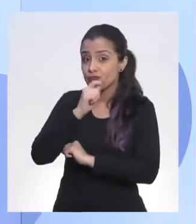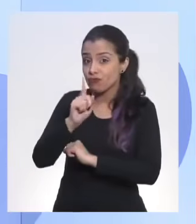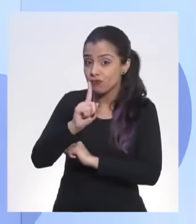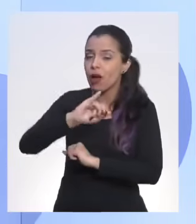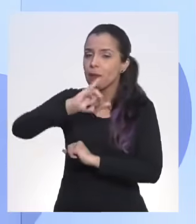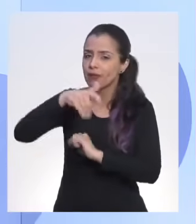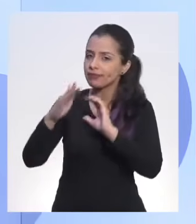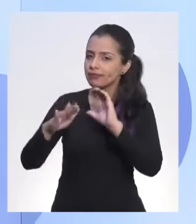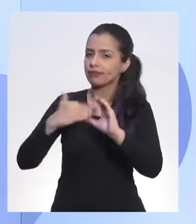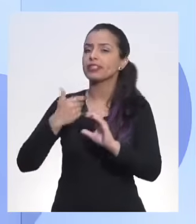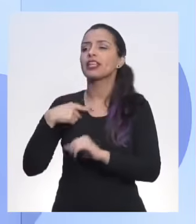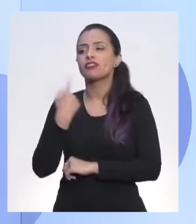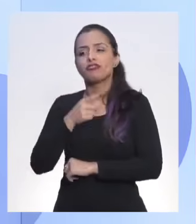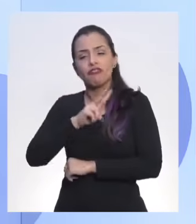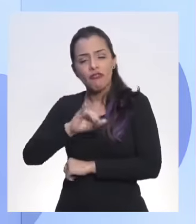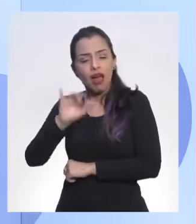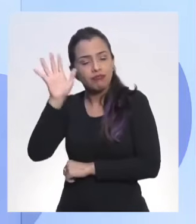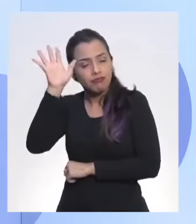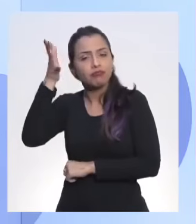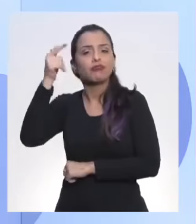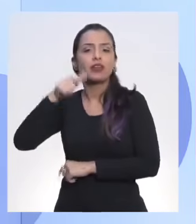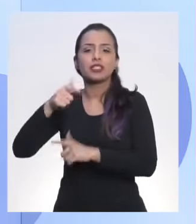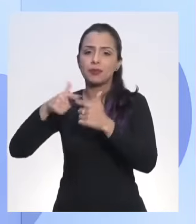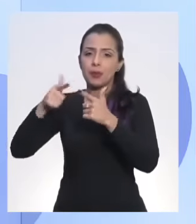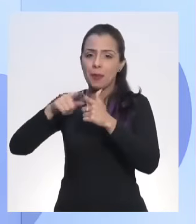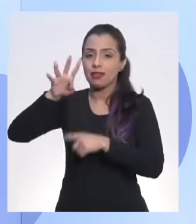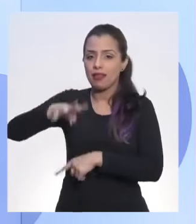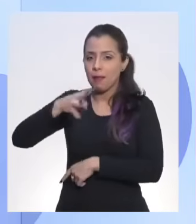e-mail para a gente que a gente vai resolver essa questão da